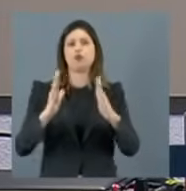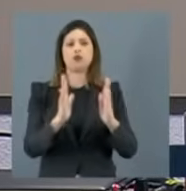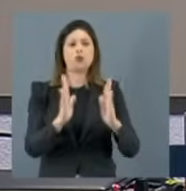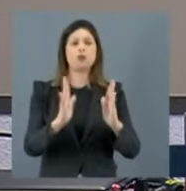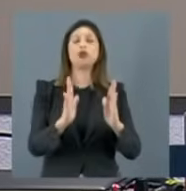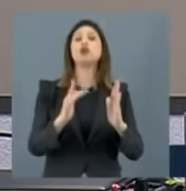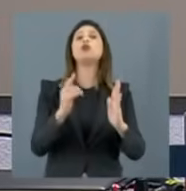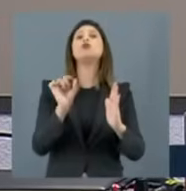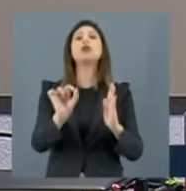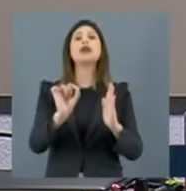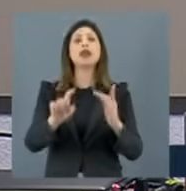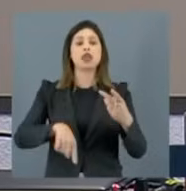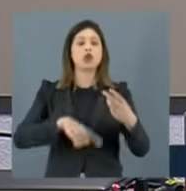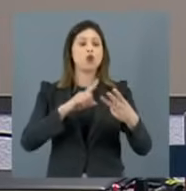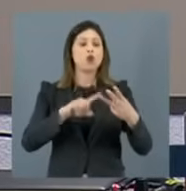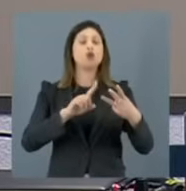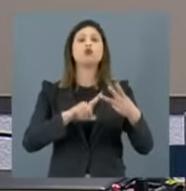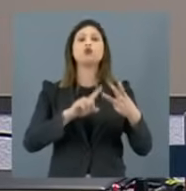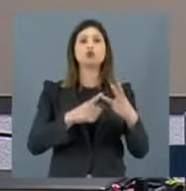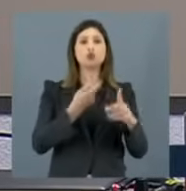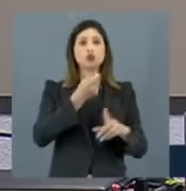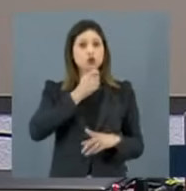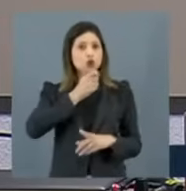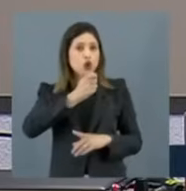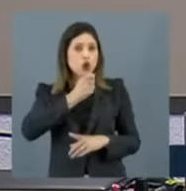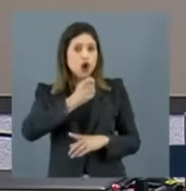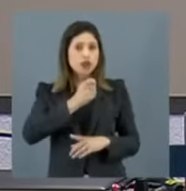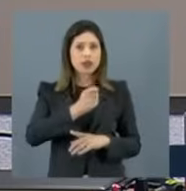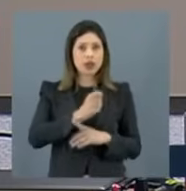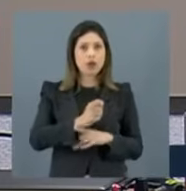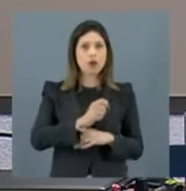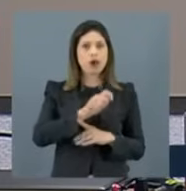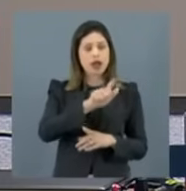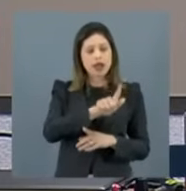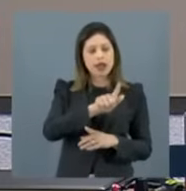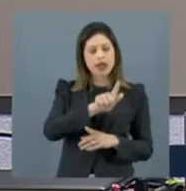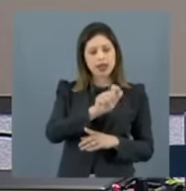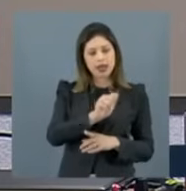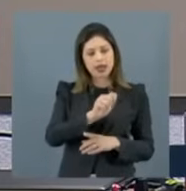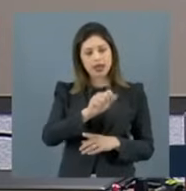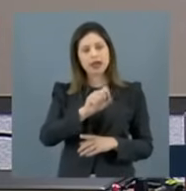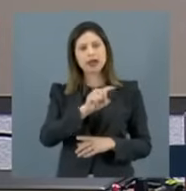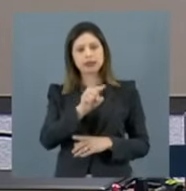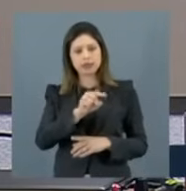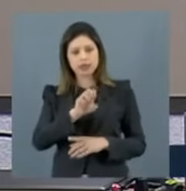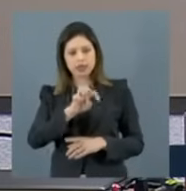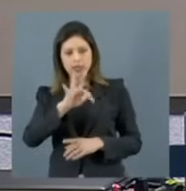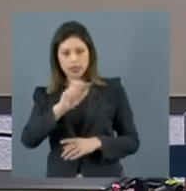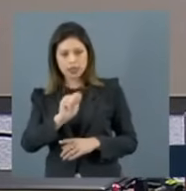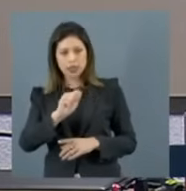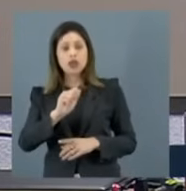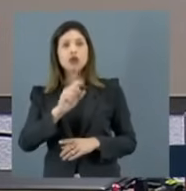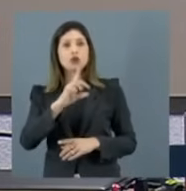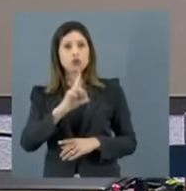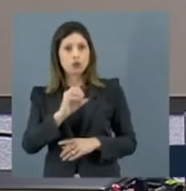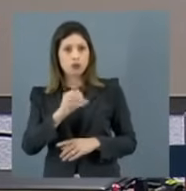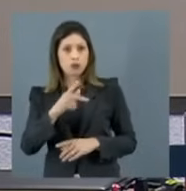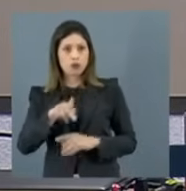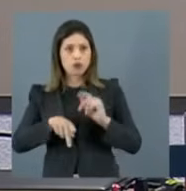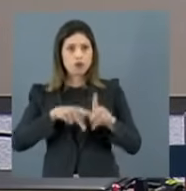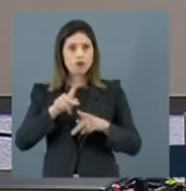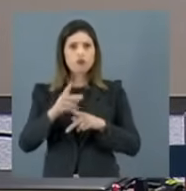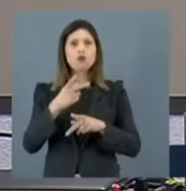o jornal Gazeta do Povo, sofreu censura do TSE por causa de uma publicação que